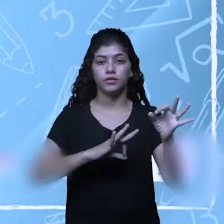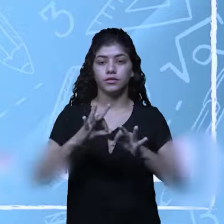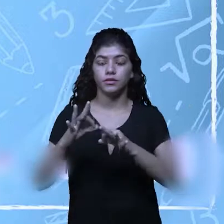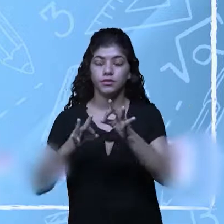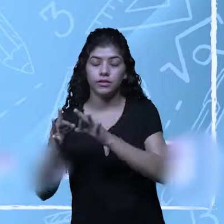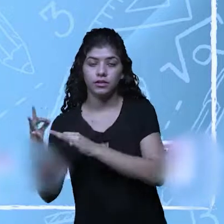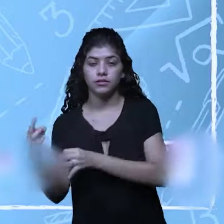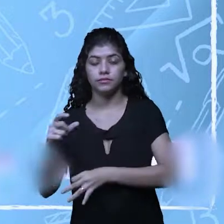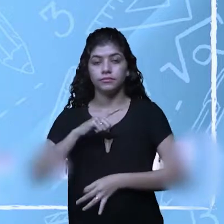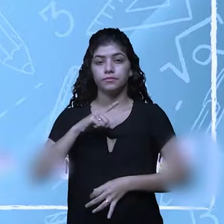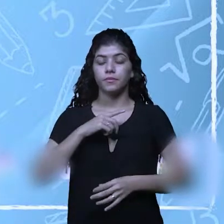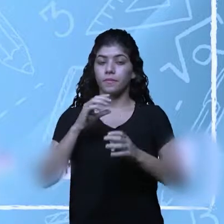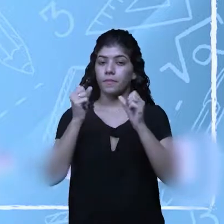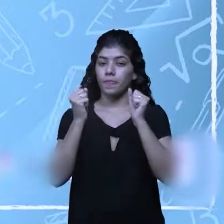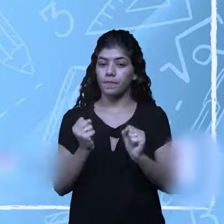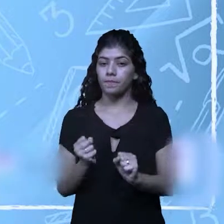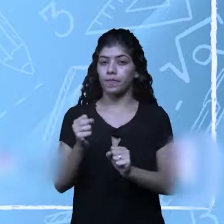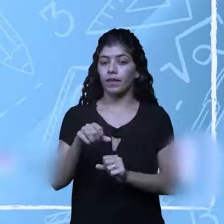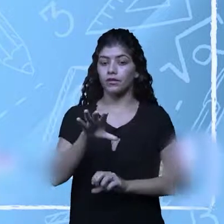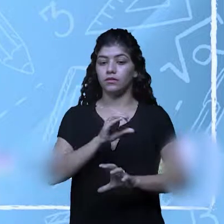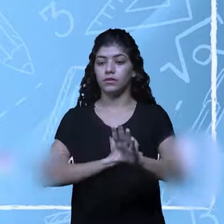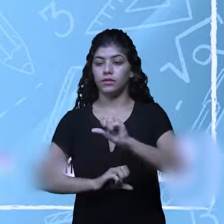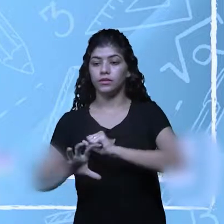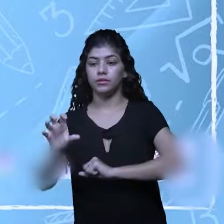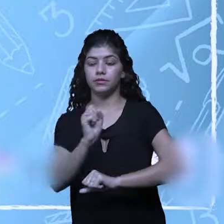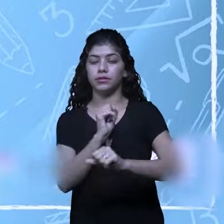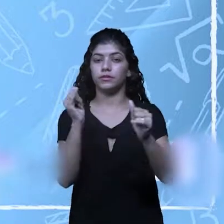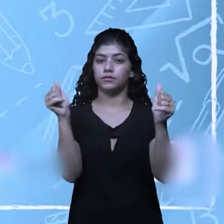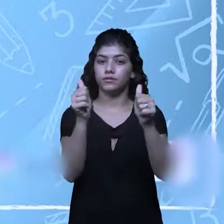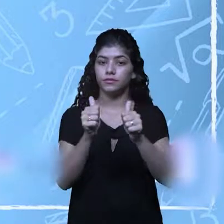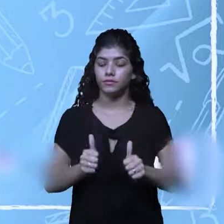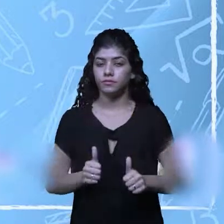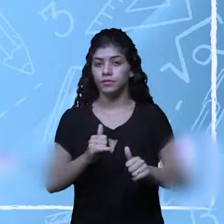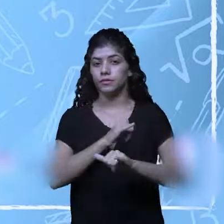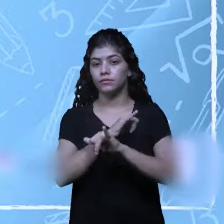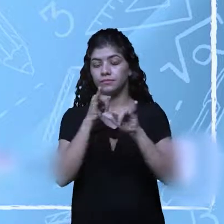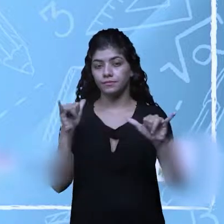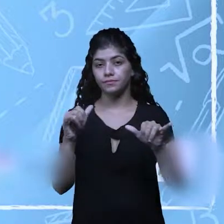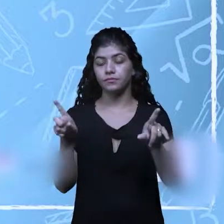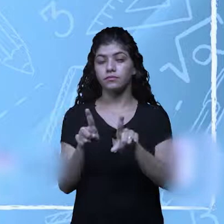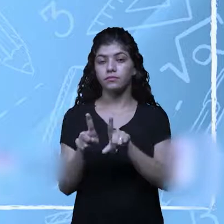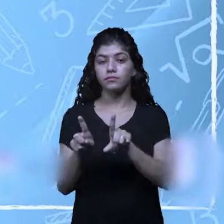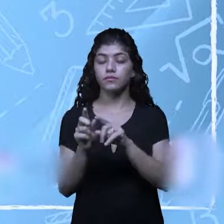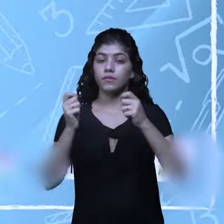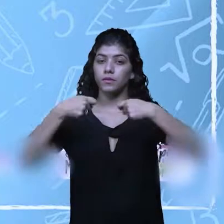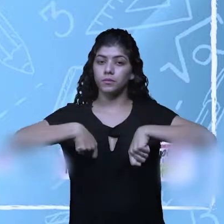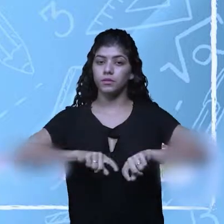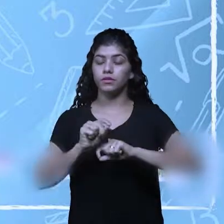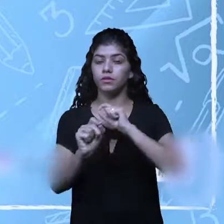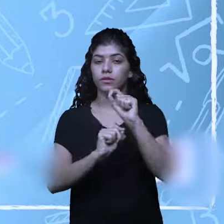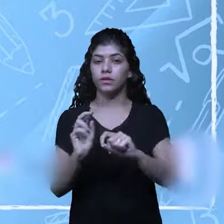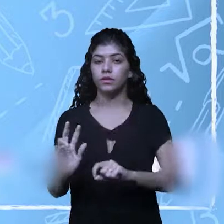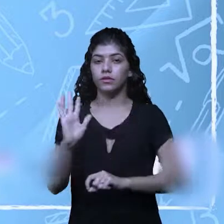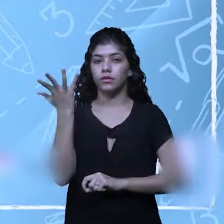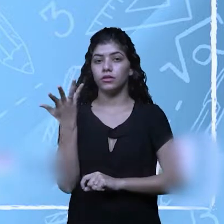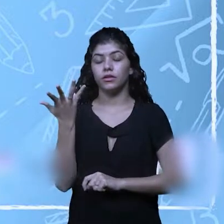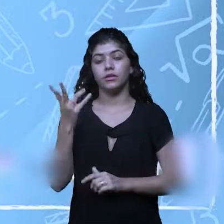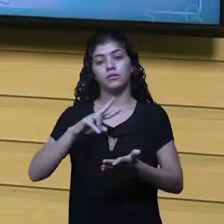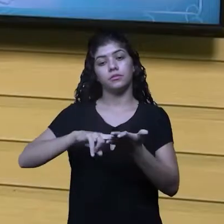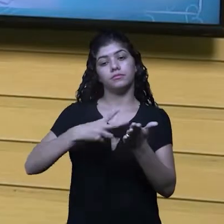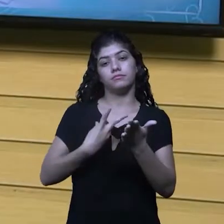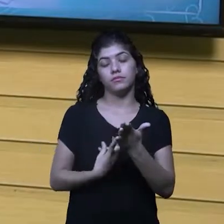nos possibilita coletar dados e analisá-los, assim sendo possível realizar alguma interpretação